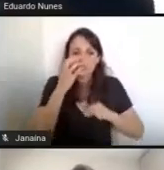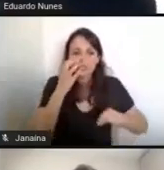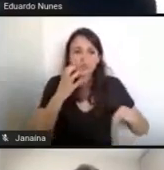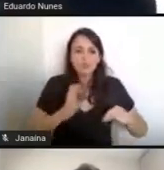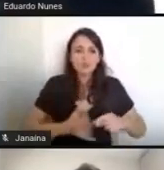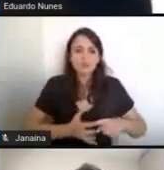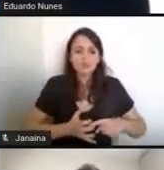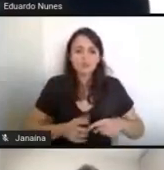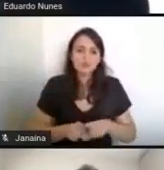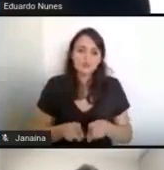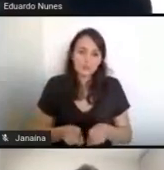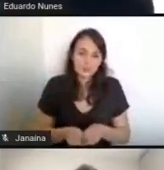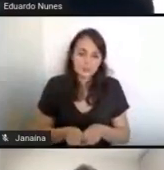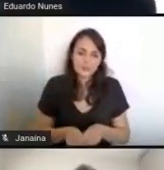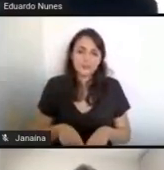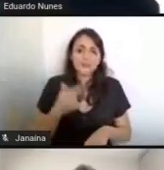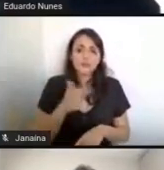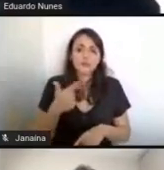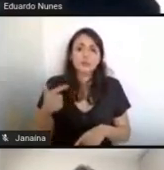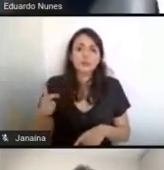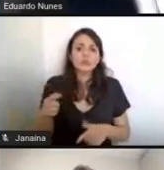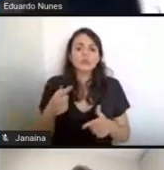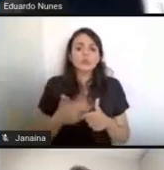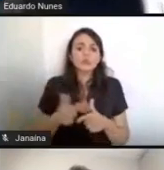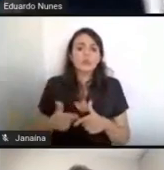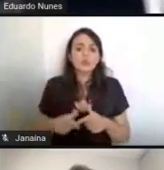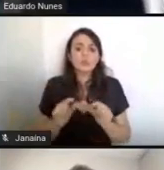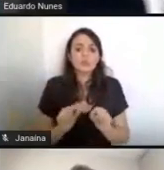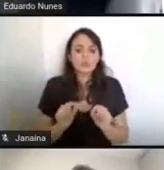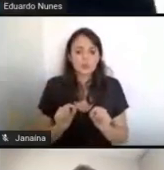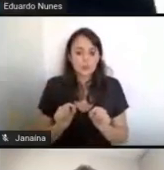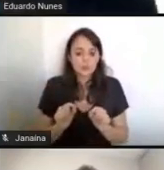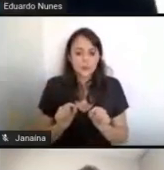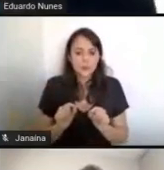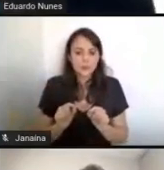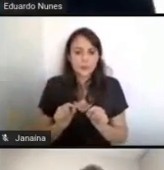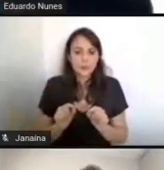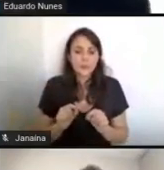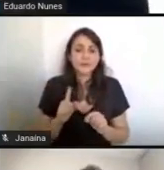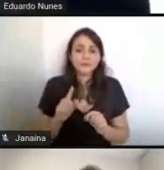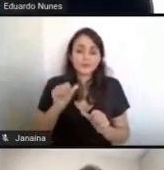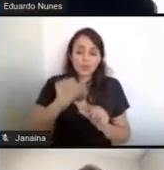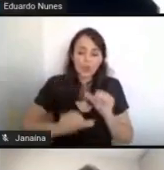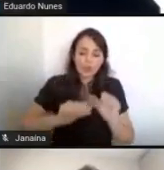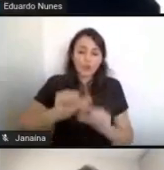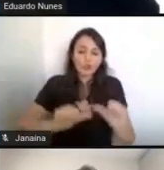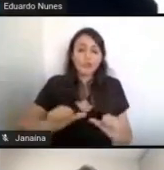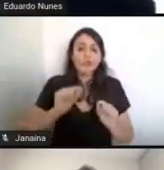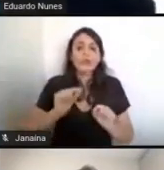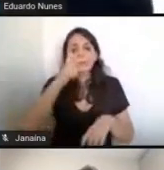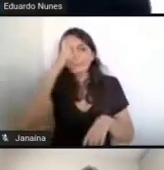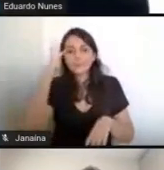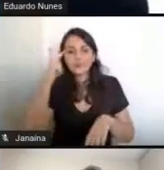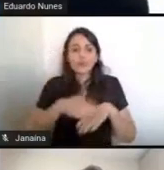Bom, as outras fragilidades que a gente viu, né, elas estão no tocante às trocas no Ministério da Saúde, né, a